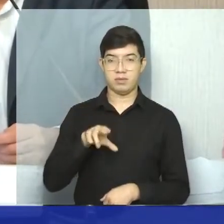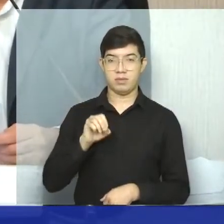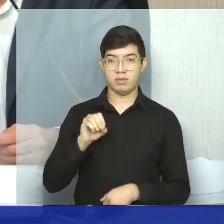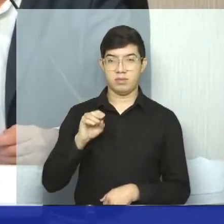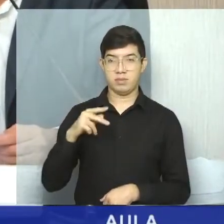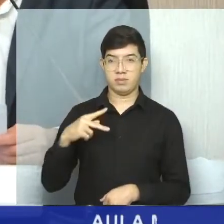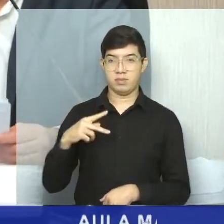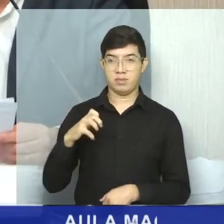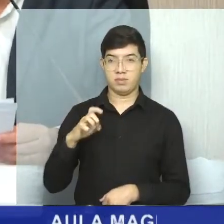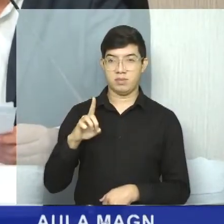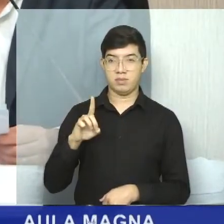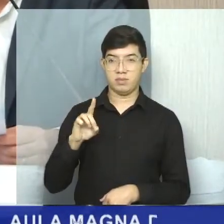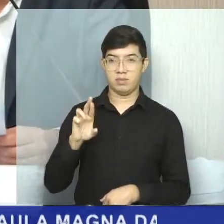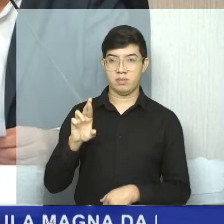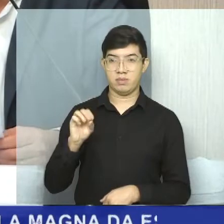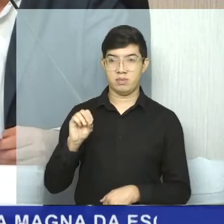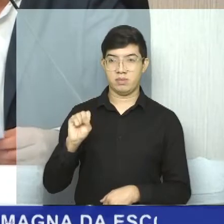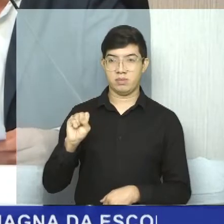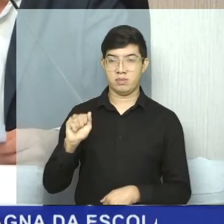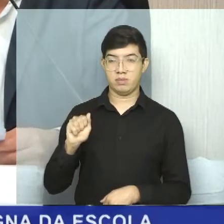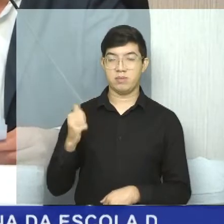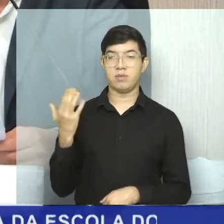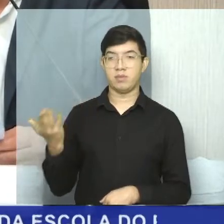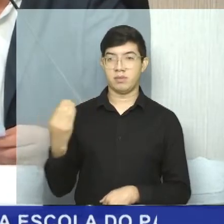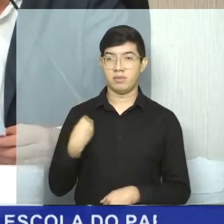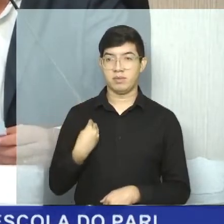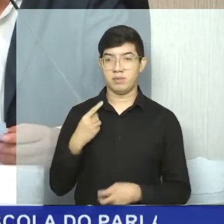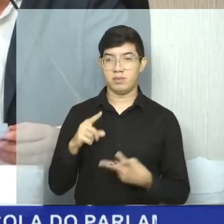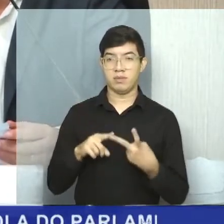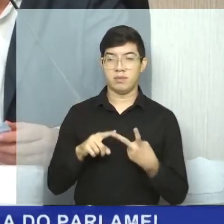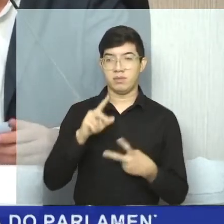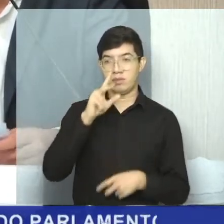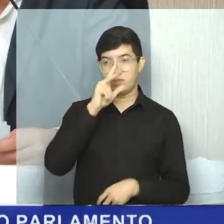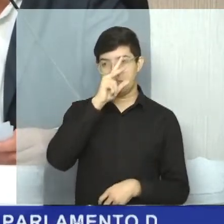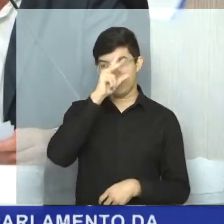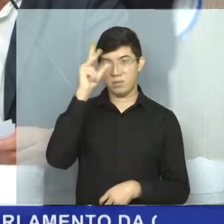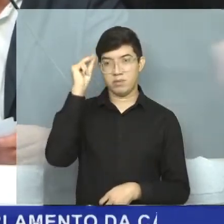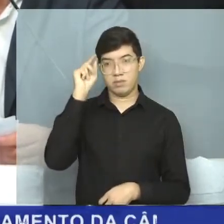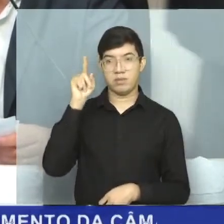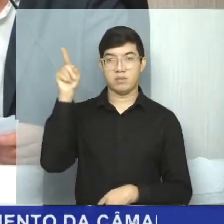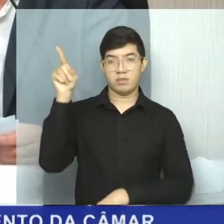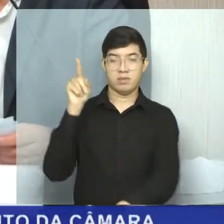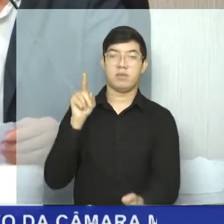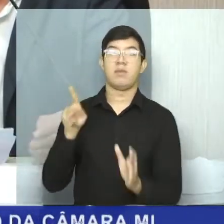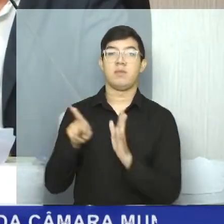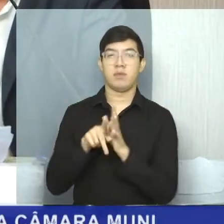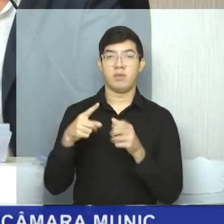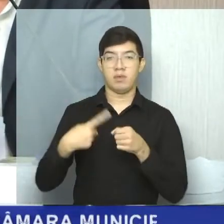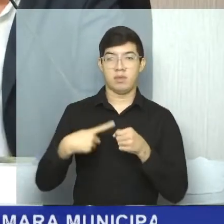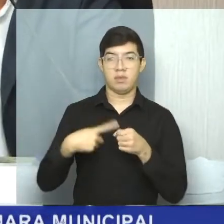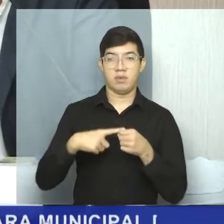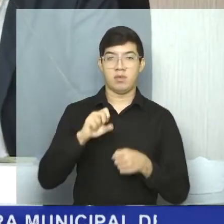foi citado, mas eu quero também fazer o registro da presença do prefeito de Senador Pompeu, Maurição. Maurição.